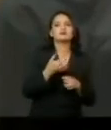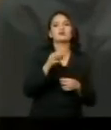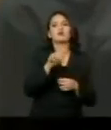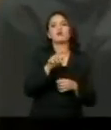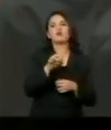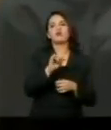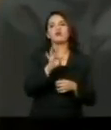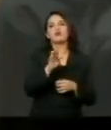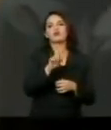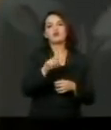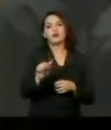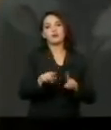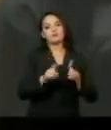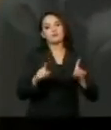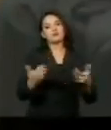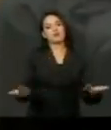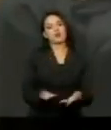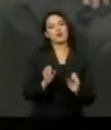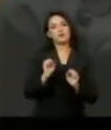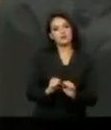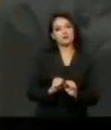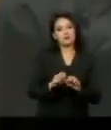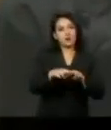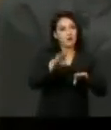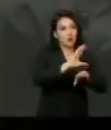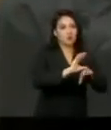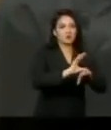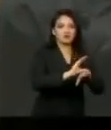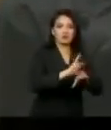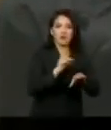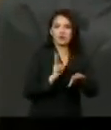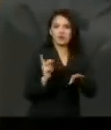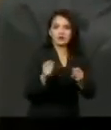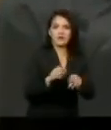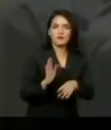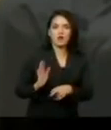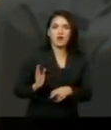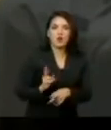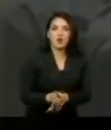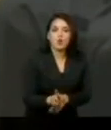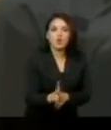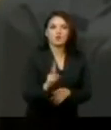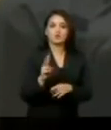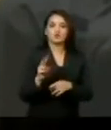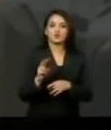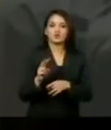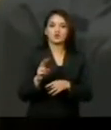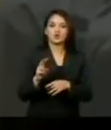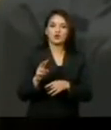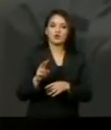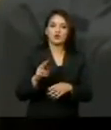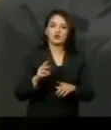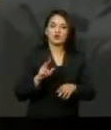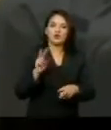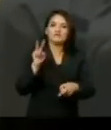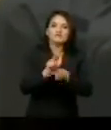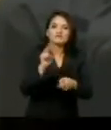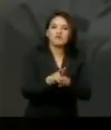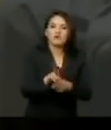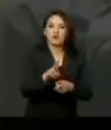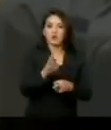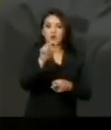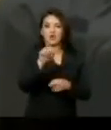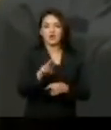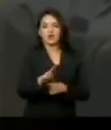um remendo uma forma de continuar a favor do réu a favor do acusado realizando a presunção de inocência enquanto